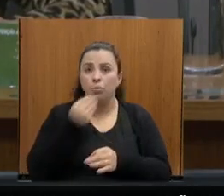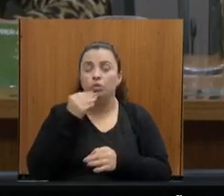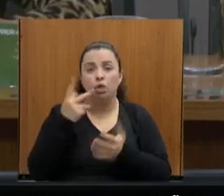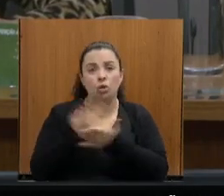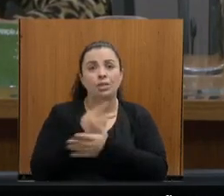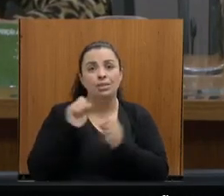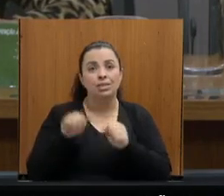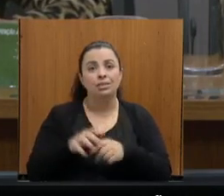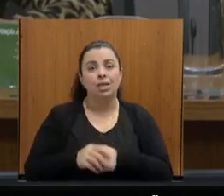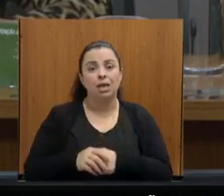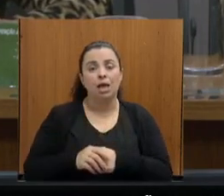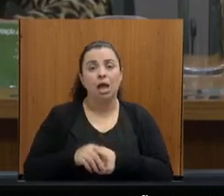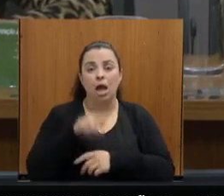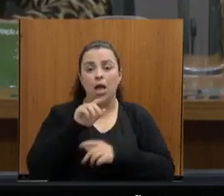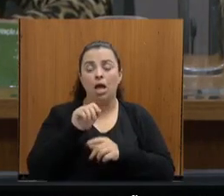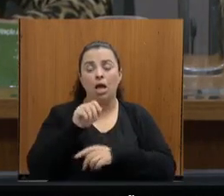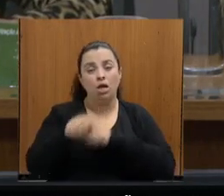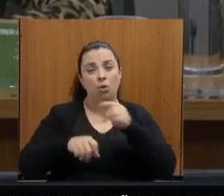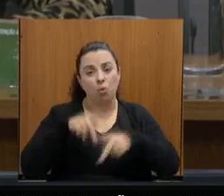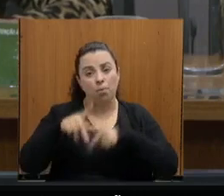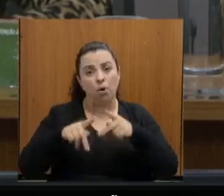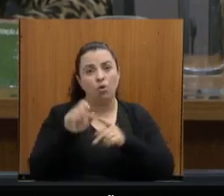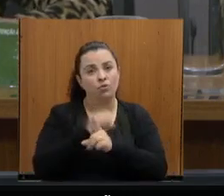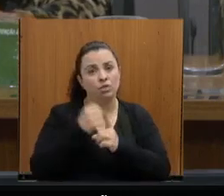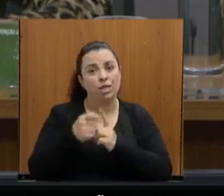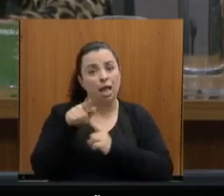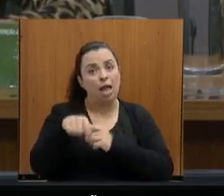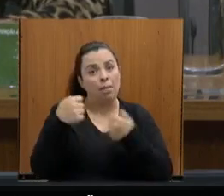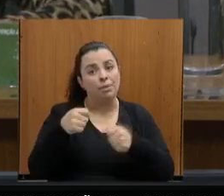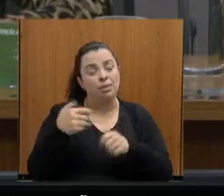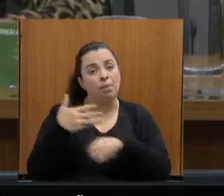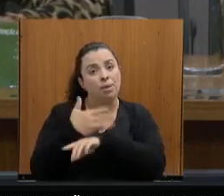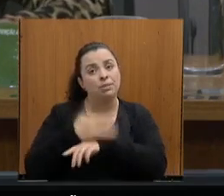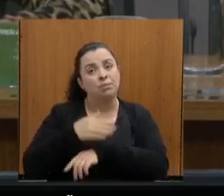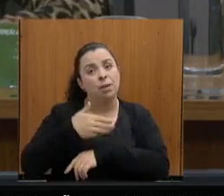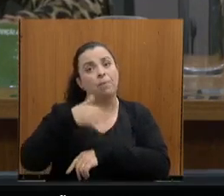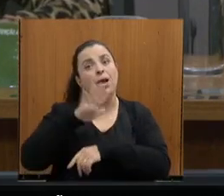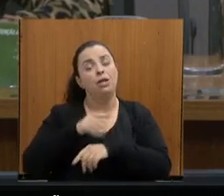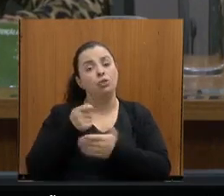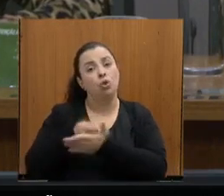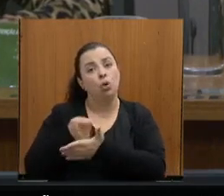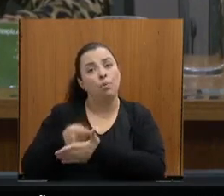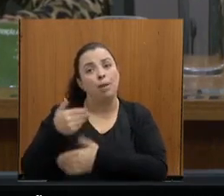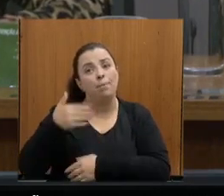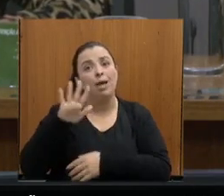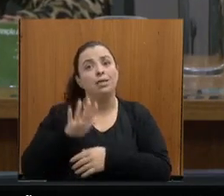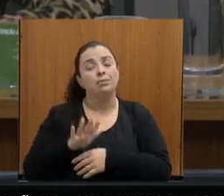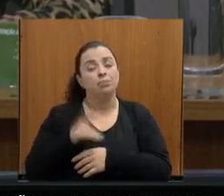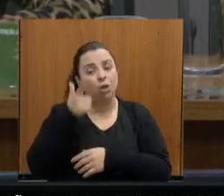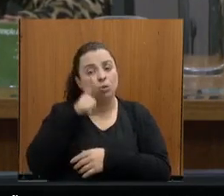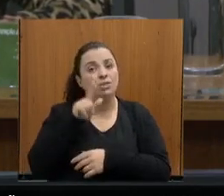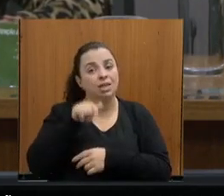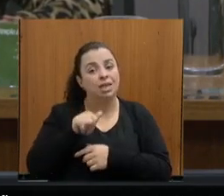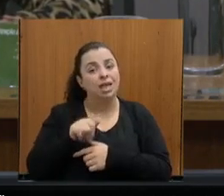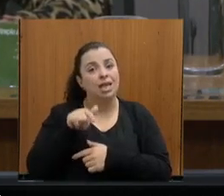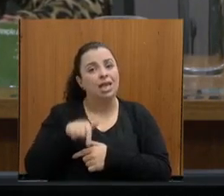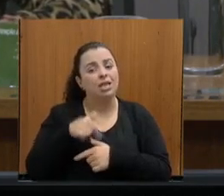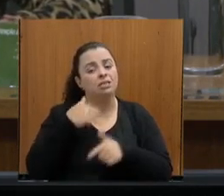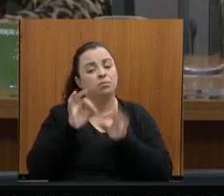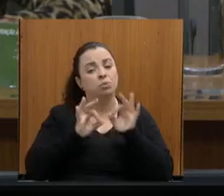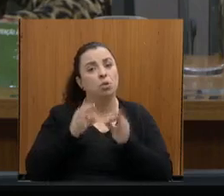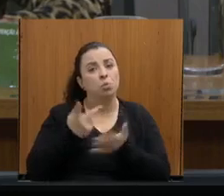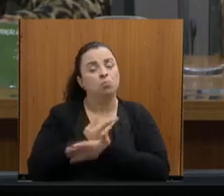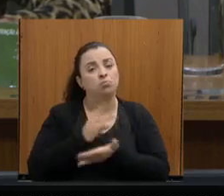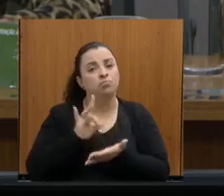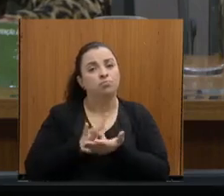é quando a gente fala que o governador garante é um por cento